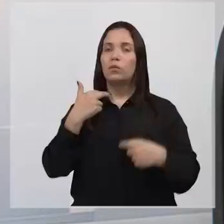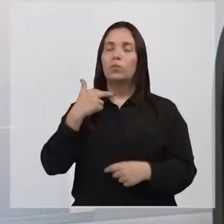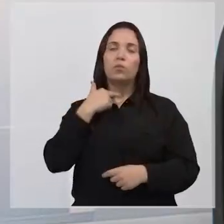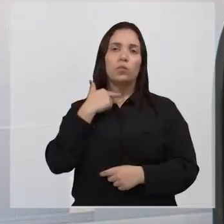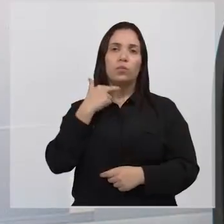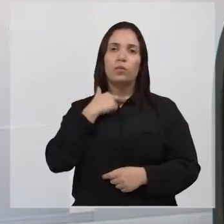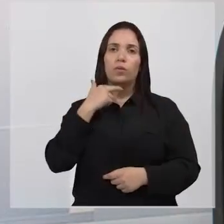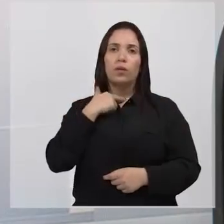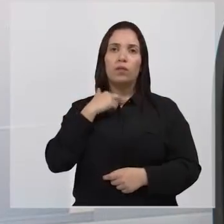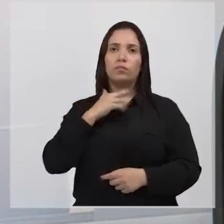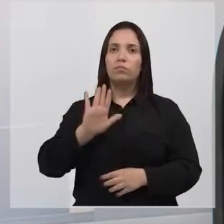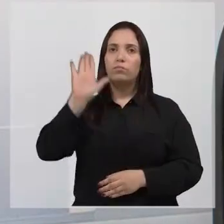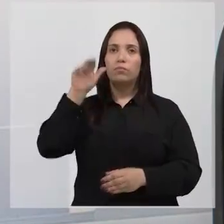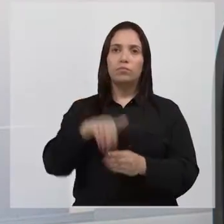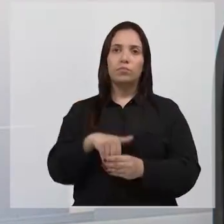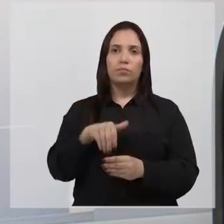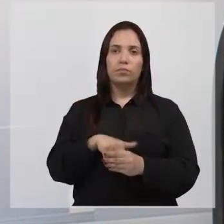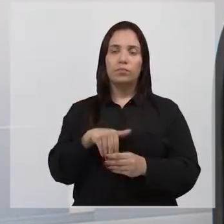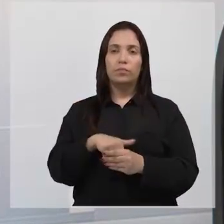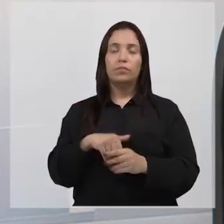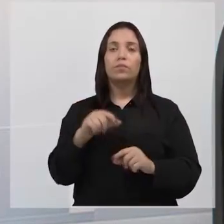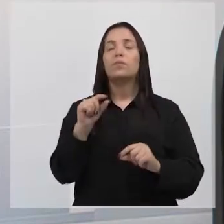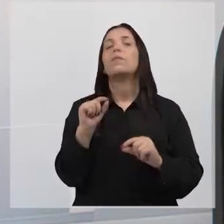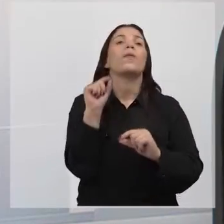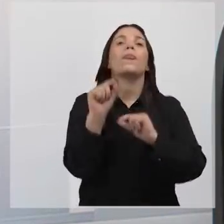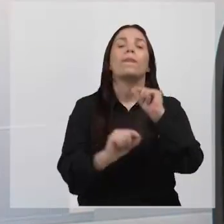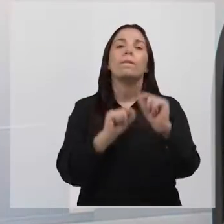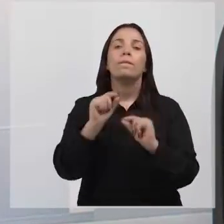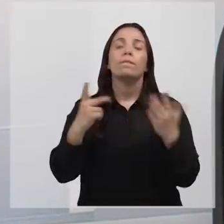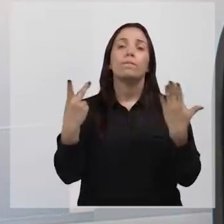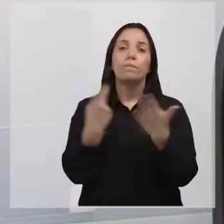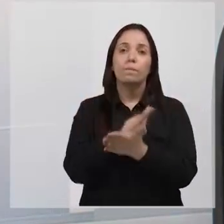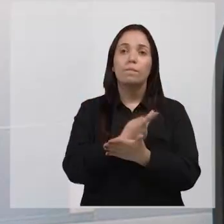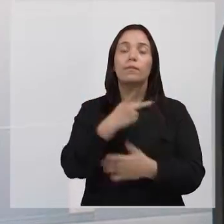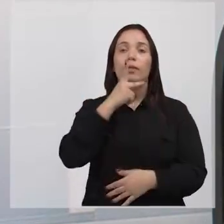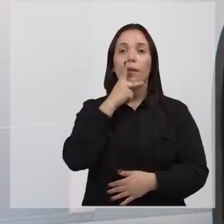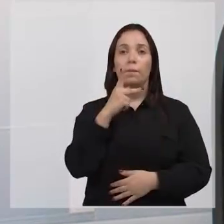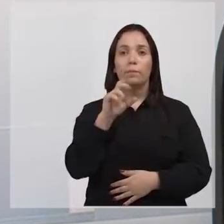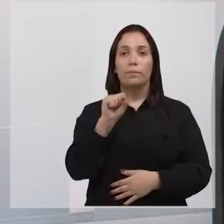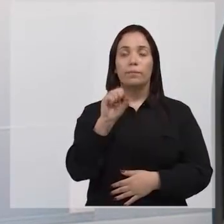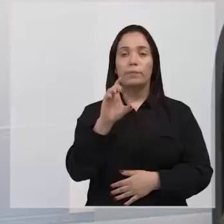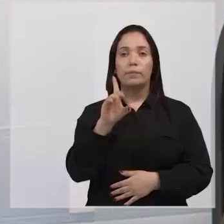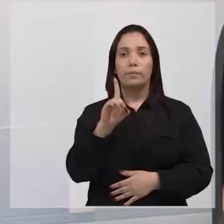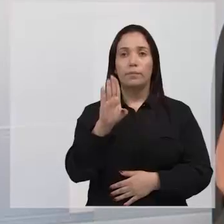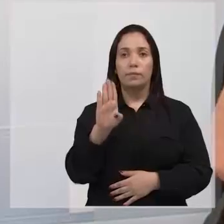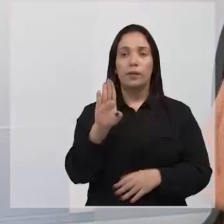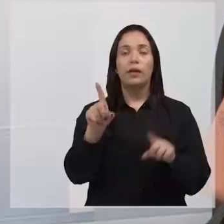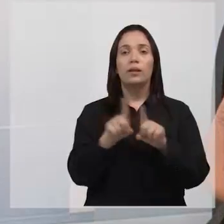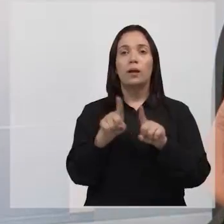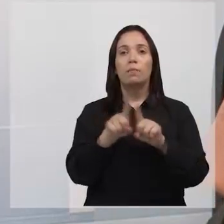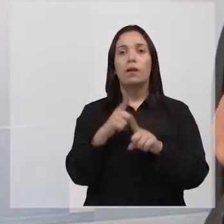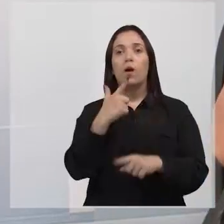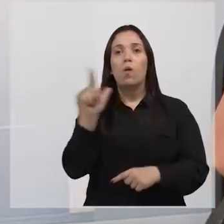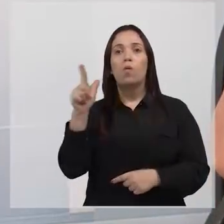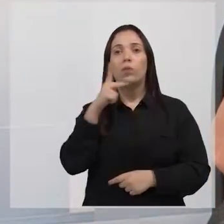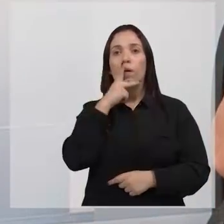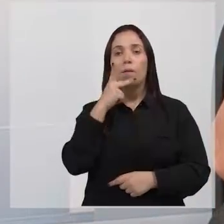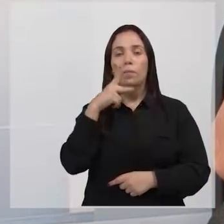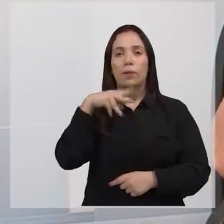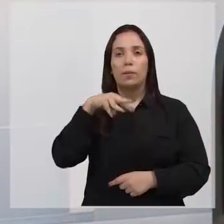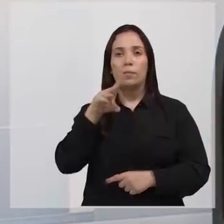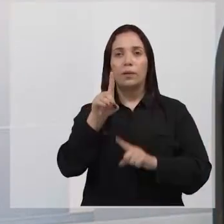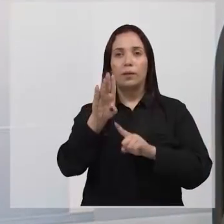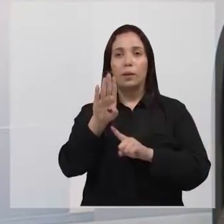de ser competitivo. O que é que aconteceu? Tanto o PSDB, junto com outrora PMDB, agora